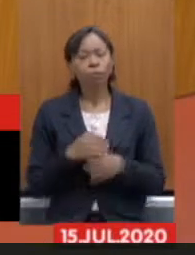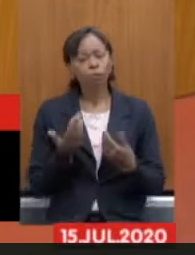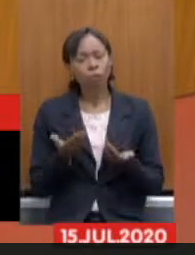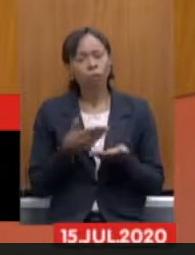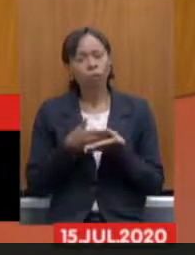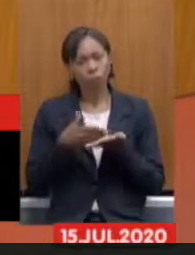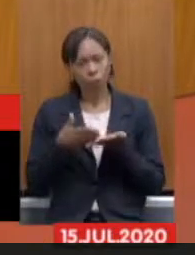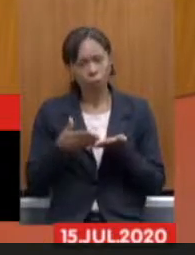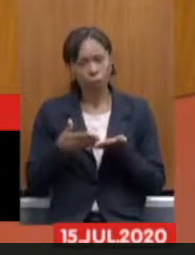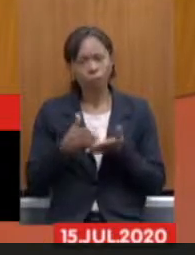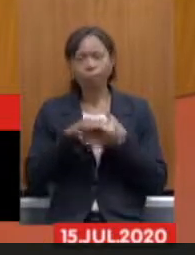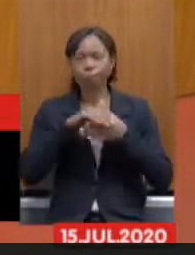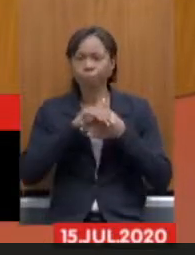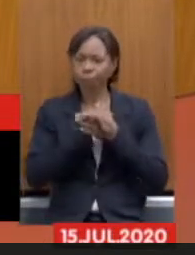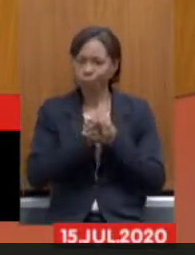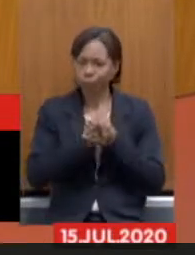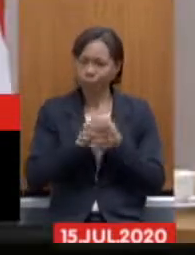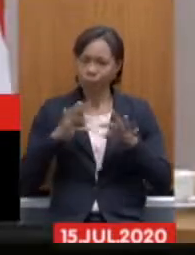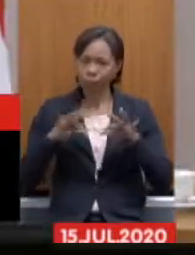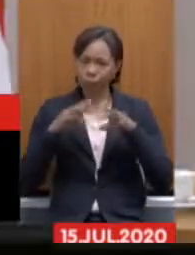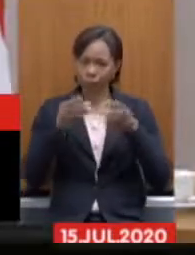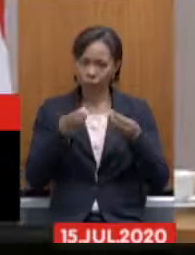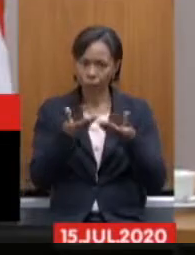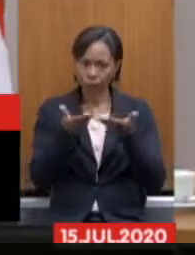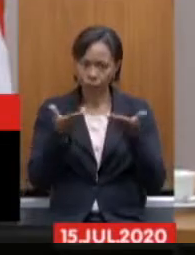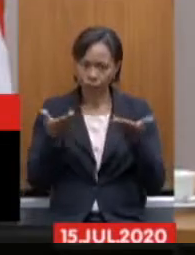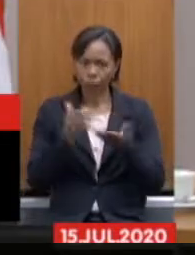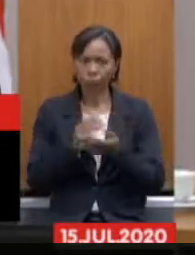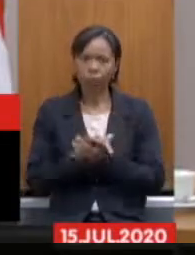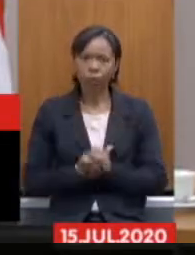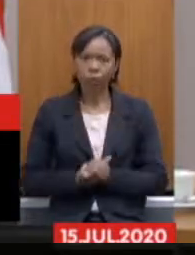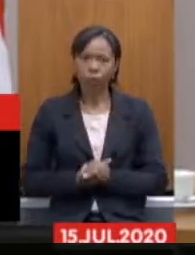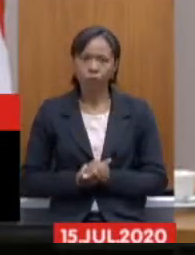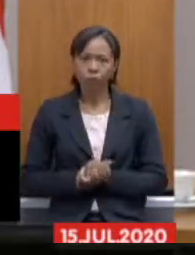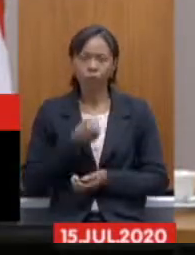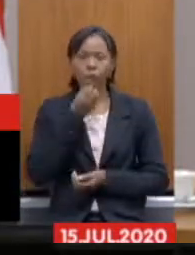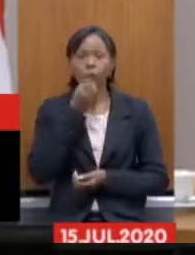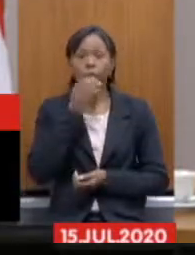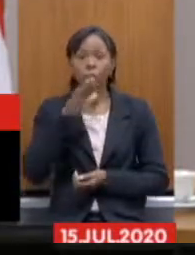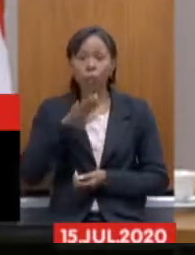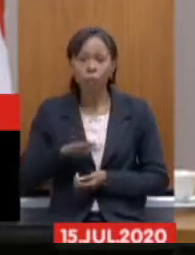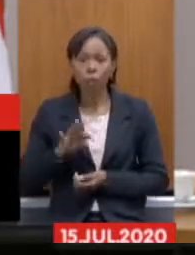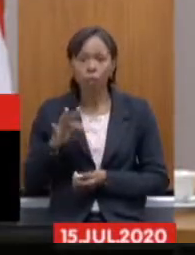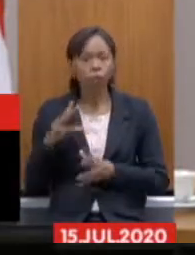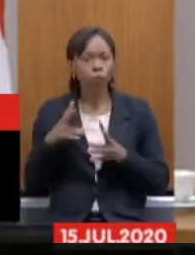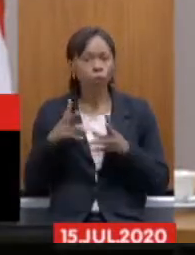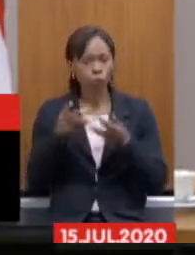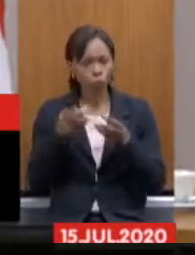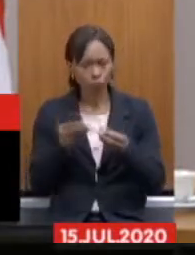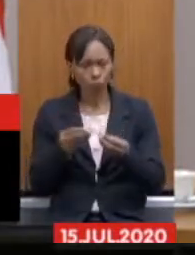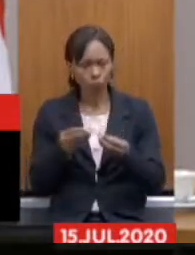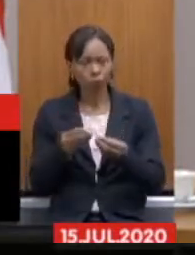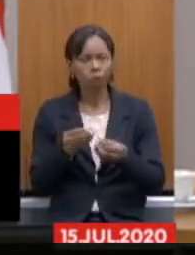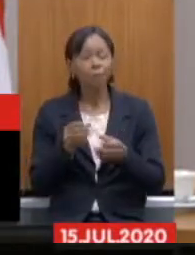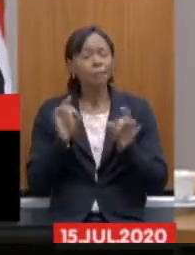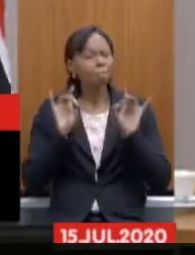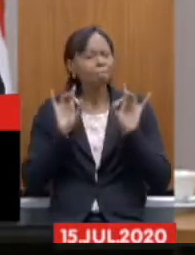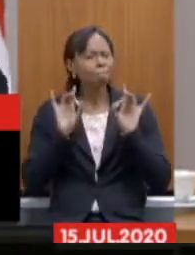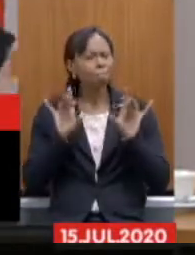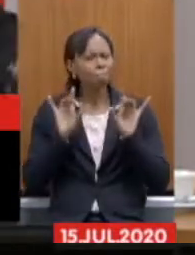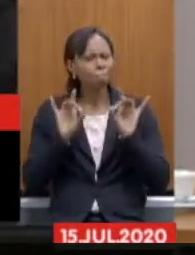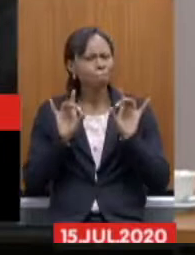inicialmente cumprimentar todos é uma boa tarde a todos especialmente